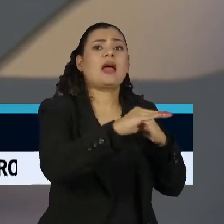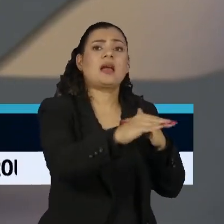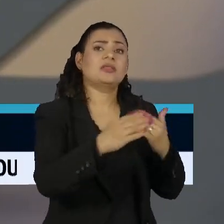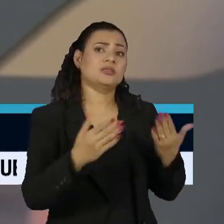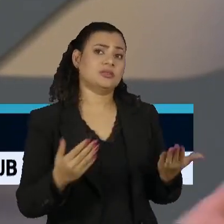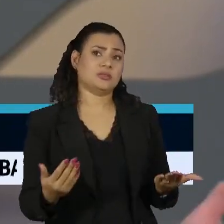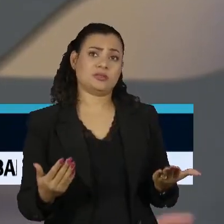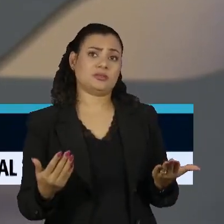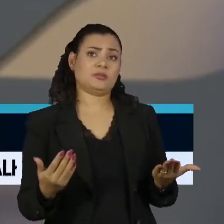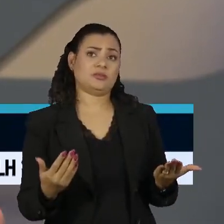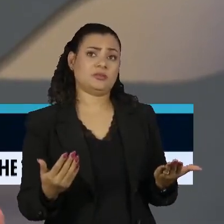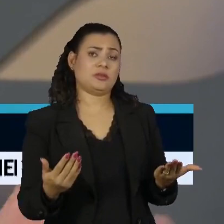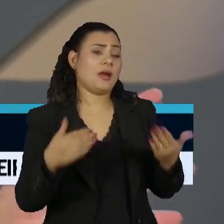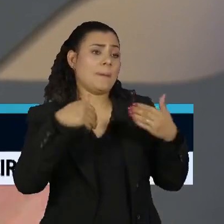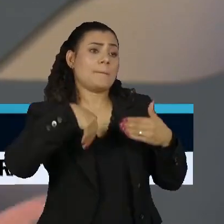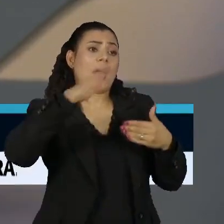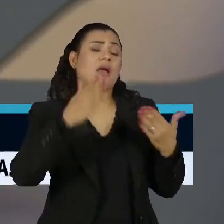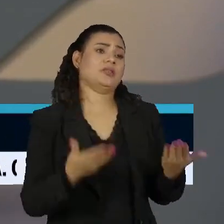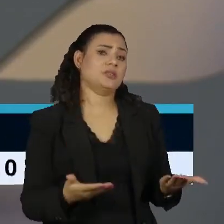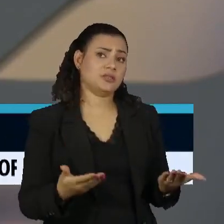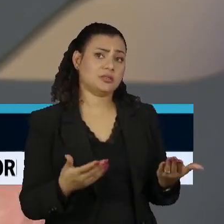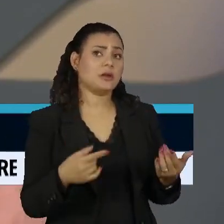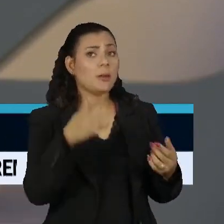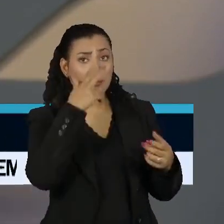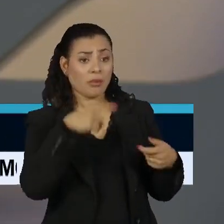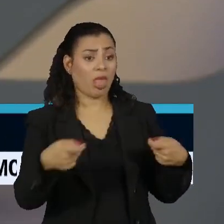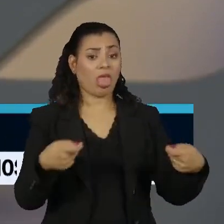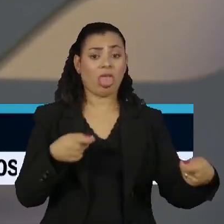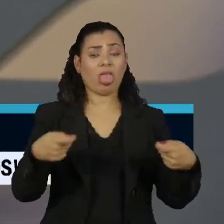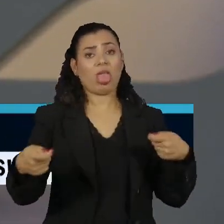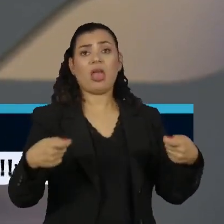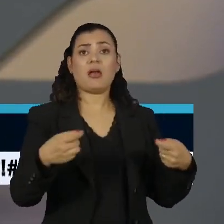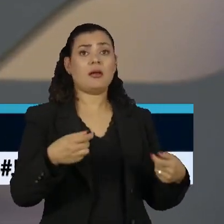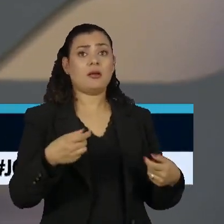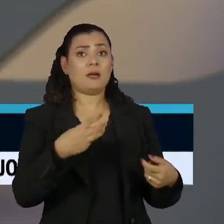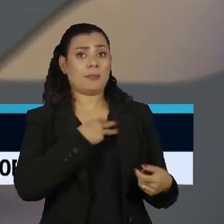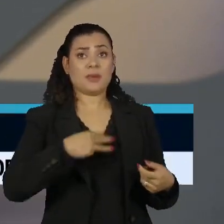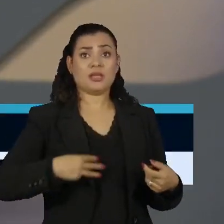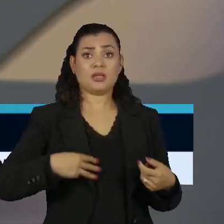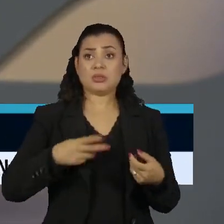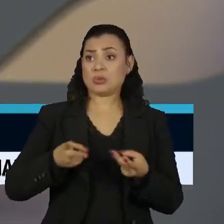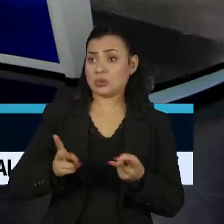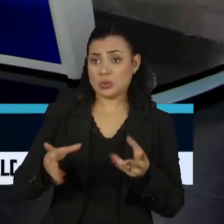A estabilidade. Aí você vai abrir um campo maior ainda para esse jogo que nem ministro está segurando agora, né? Então, assim.